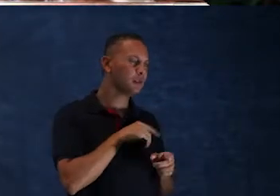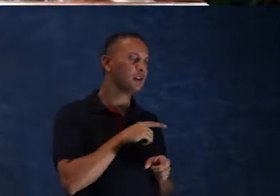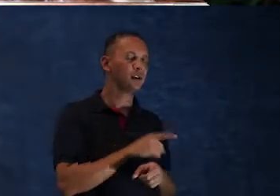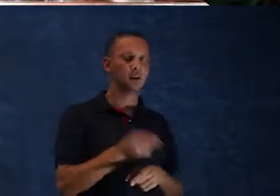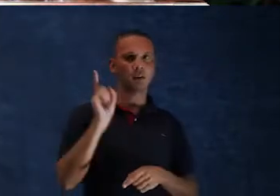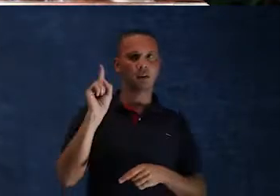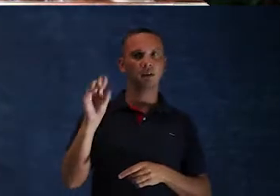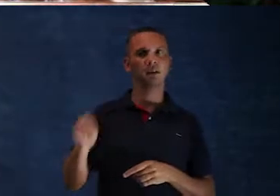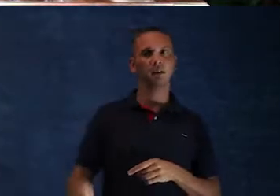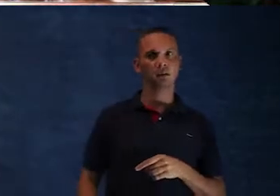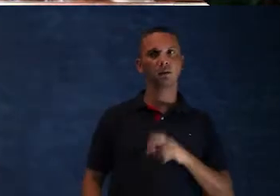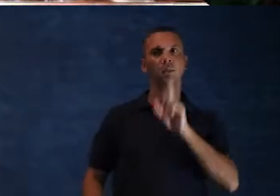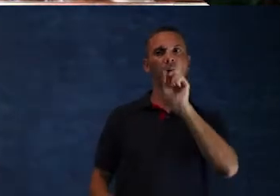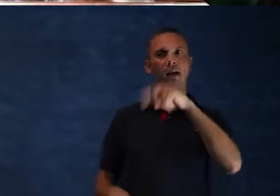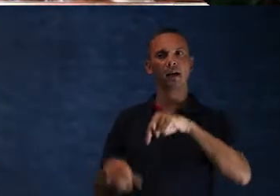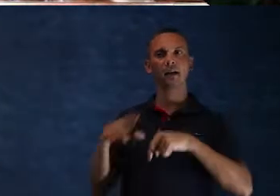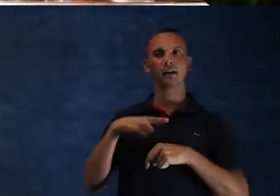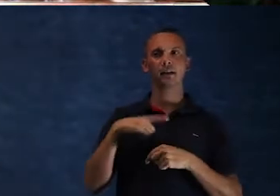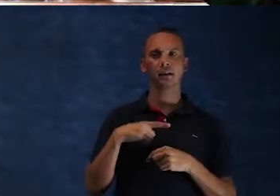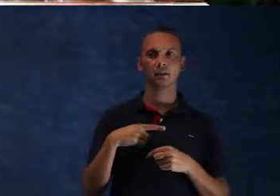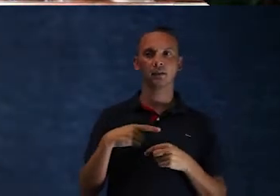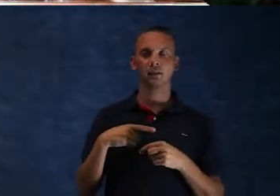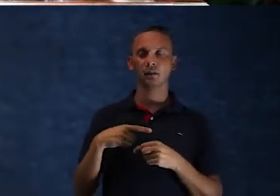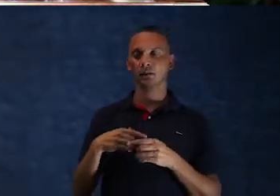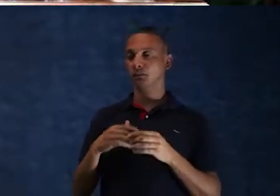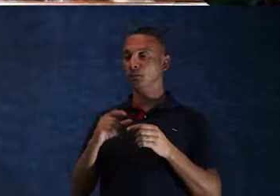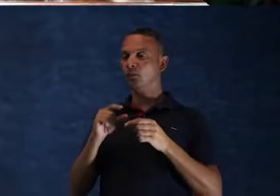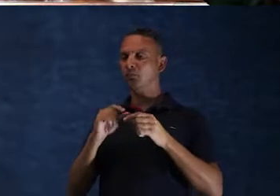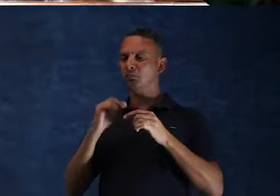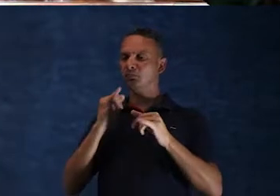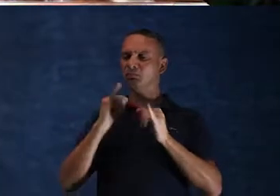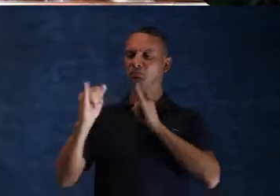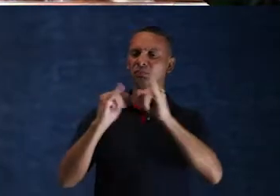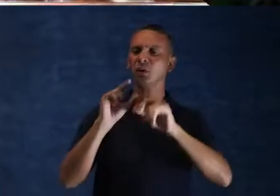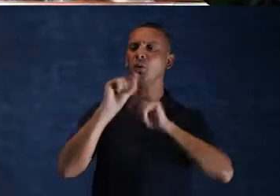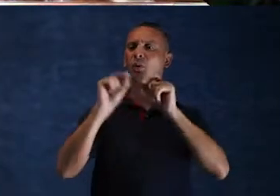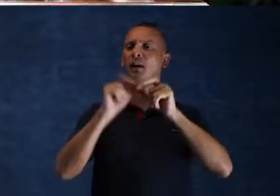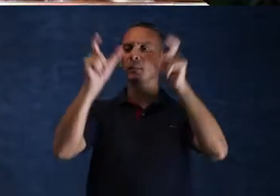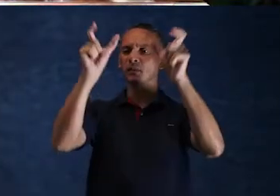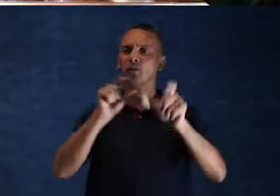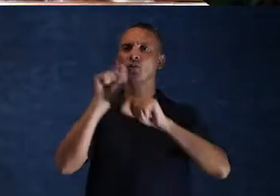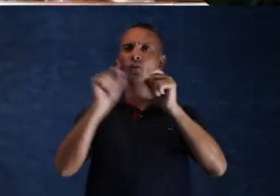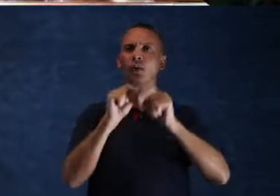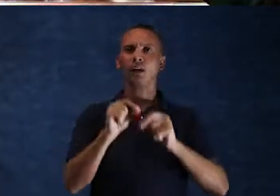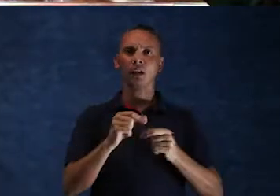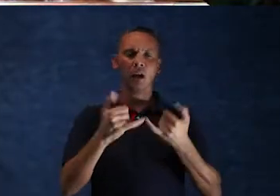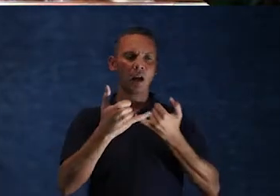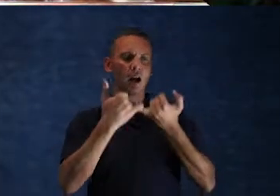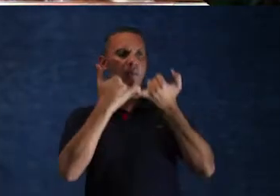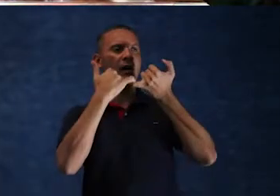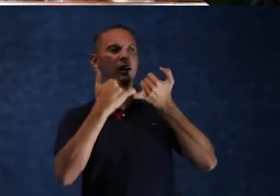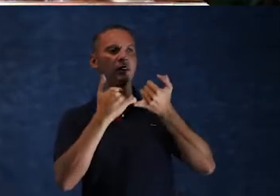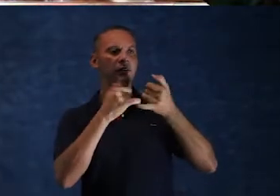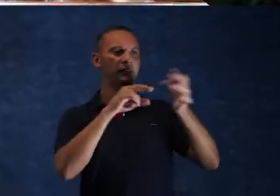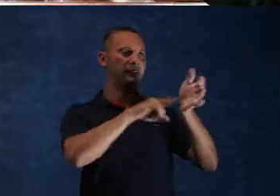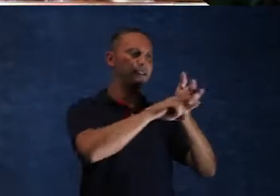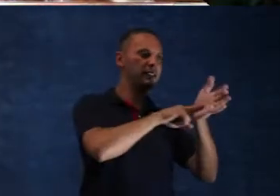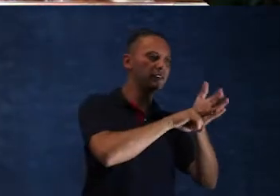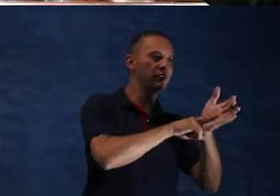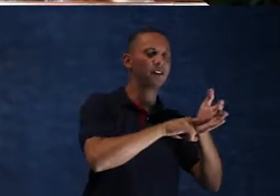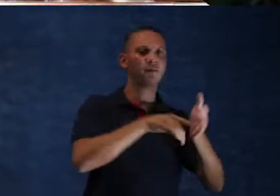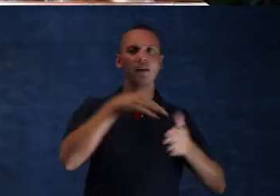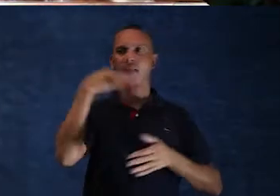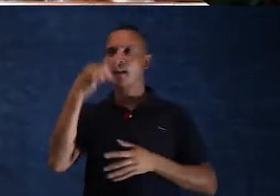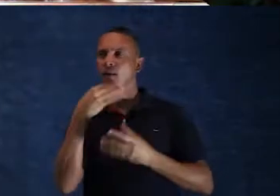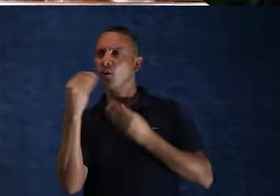culpá-lo ou pedir um suborno. A moral dúbia dos personagens, a amante, o detetive, o narrador, dão o tom da